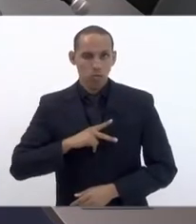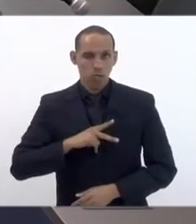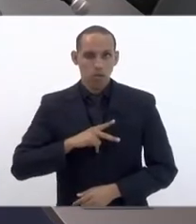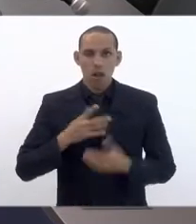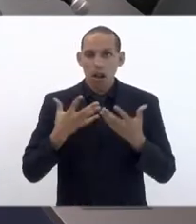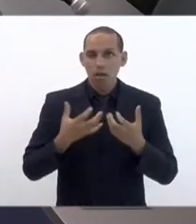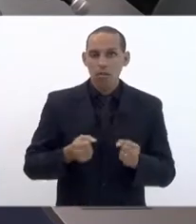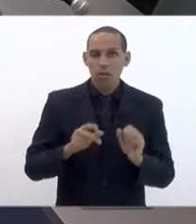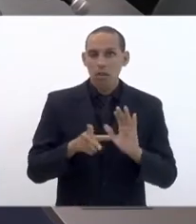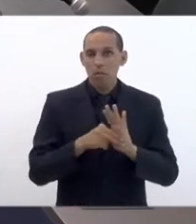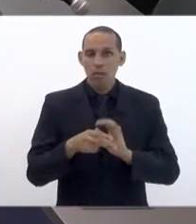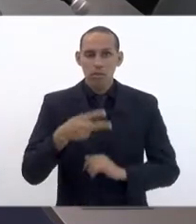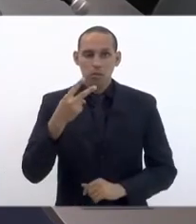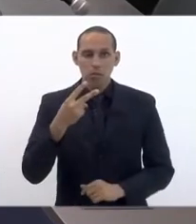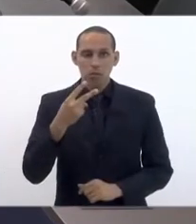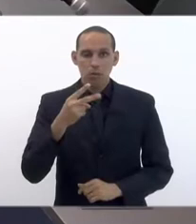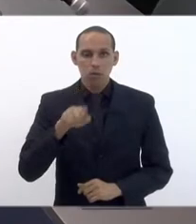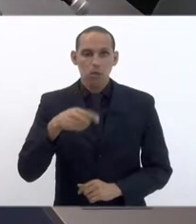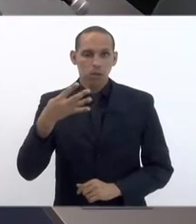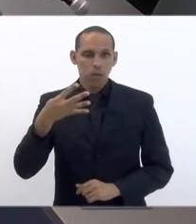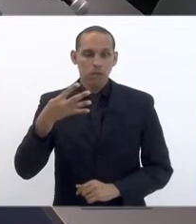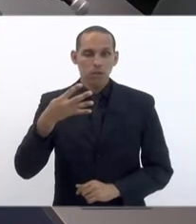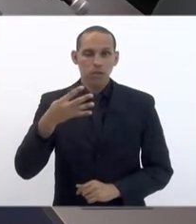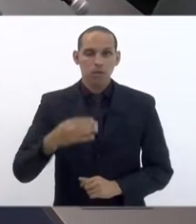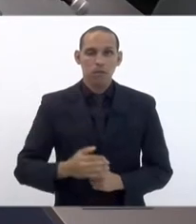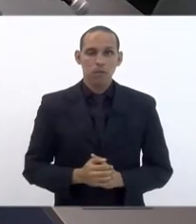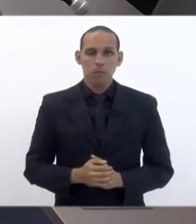2, 4.